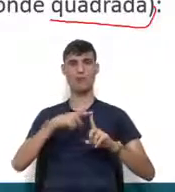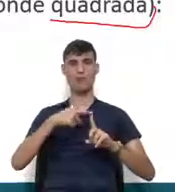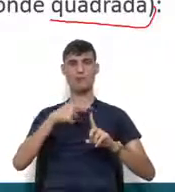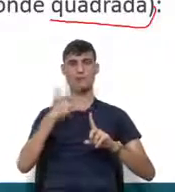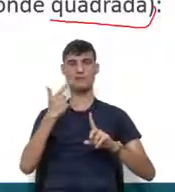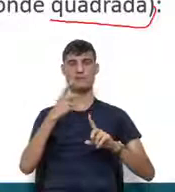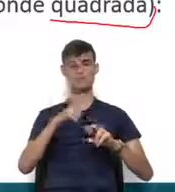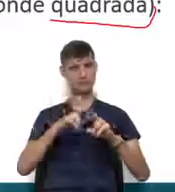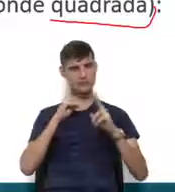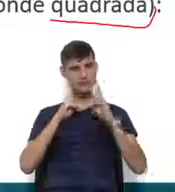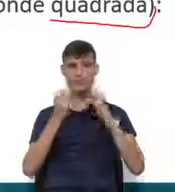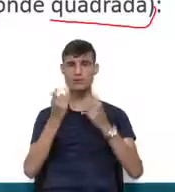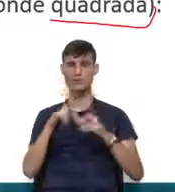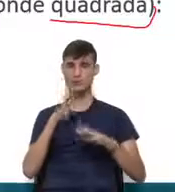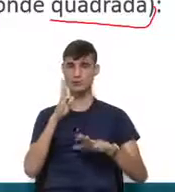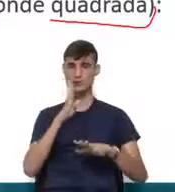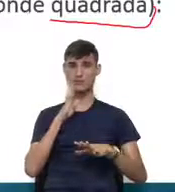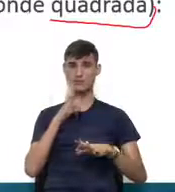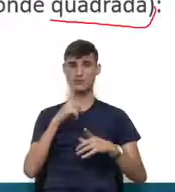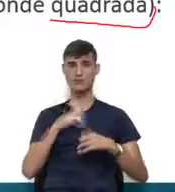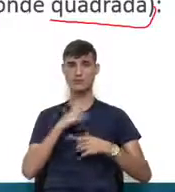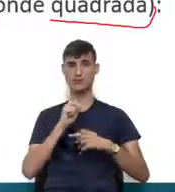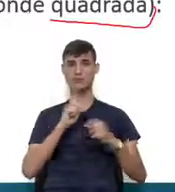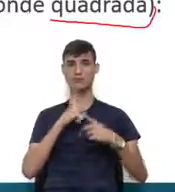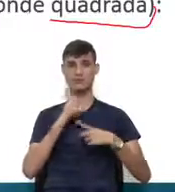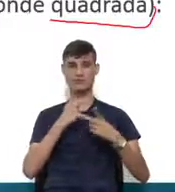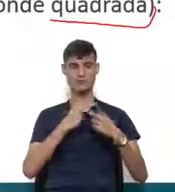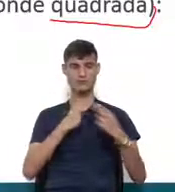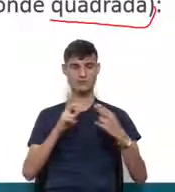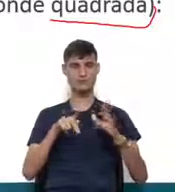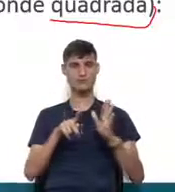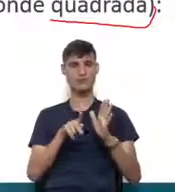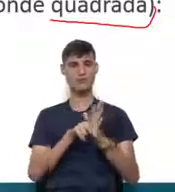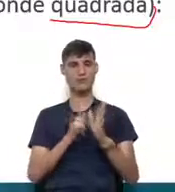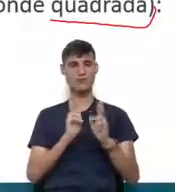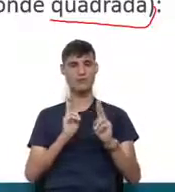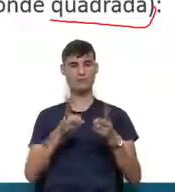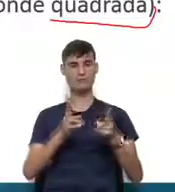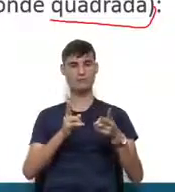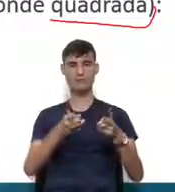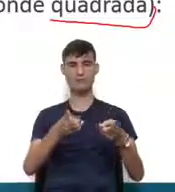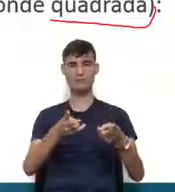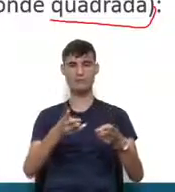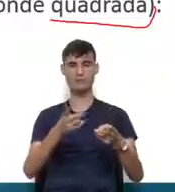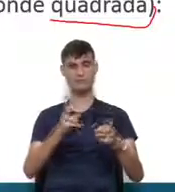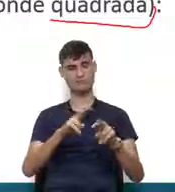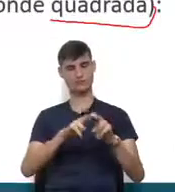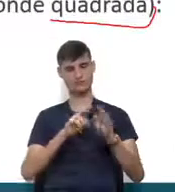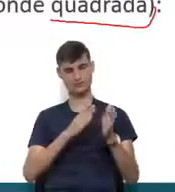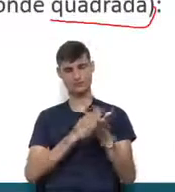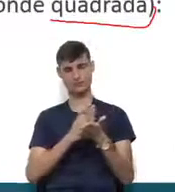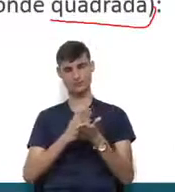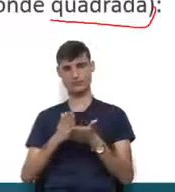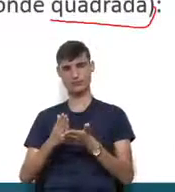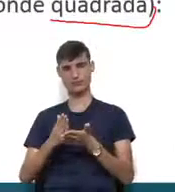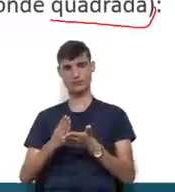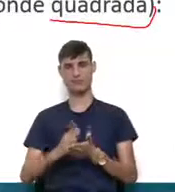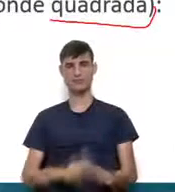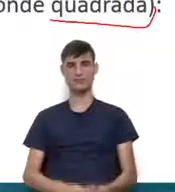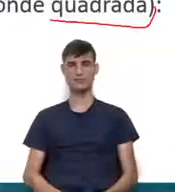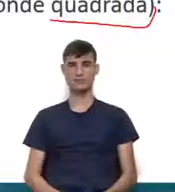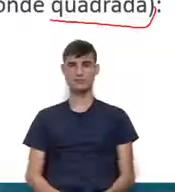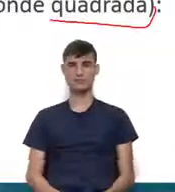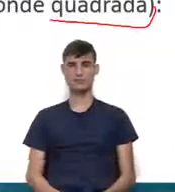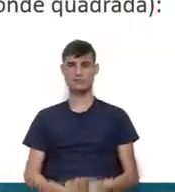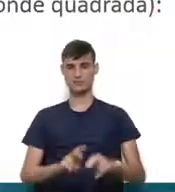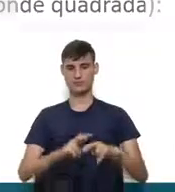que ela se comporta, né? Então, nós temos uma função que é contínua por partes. Tá? Então, para